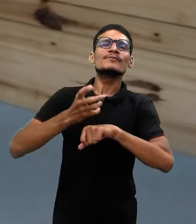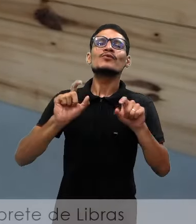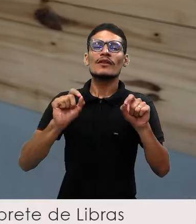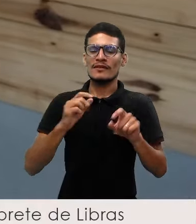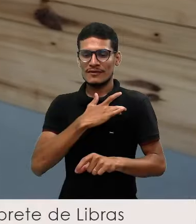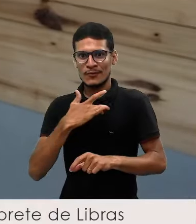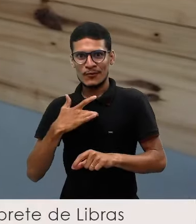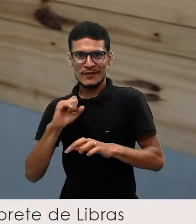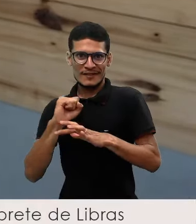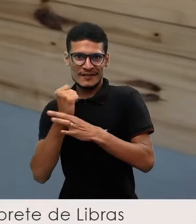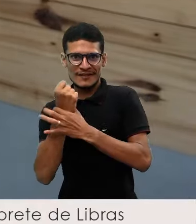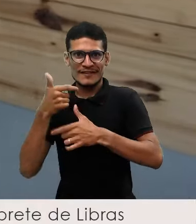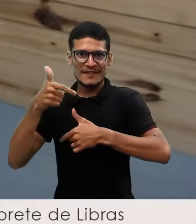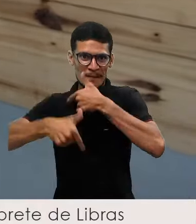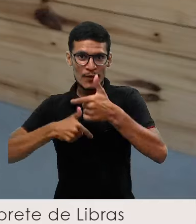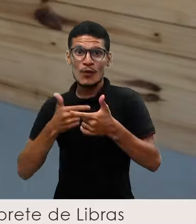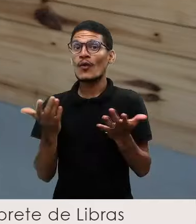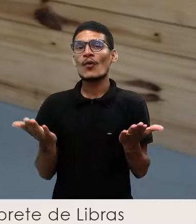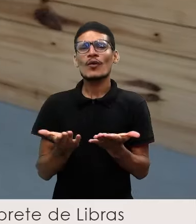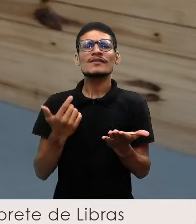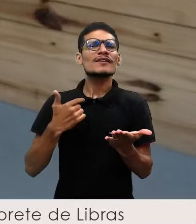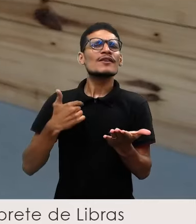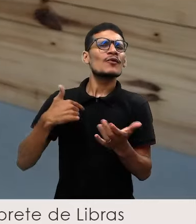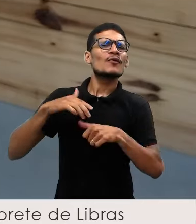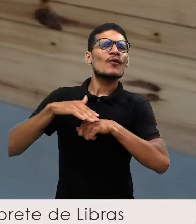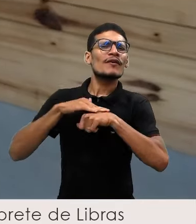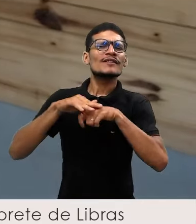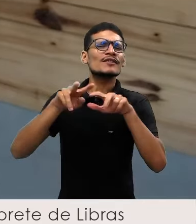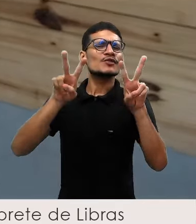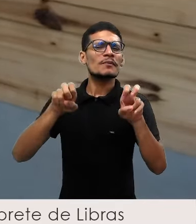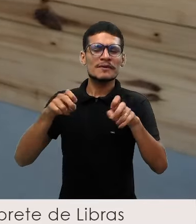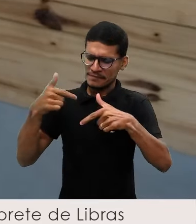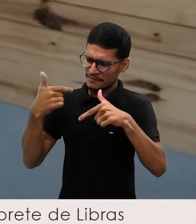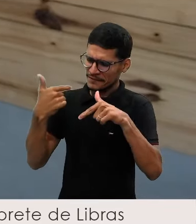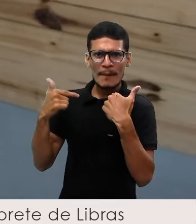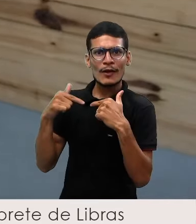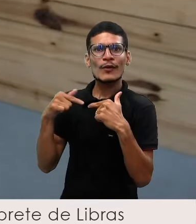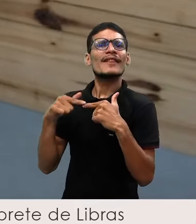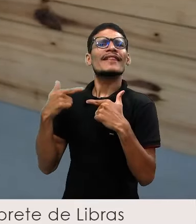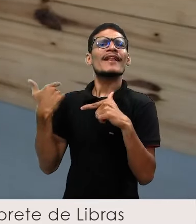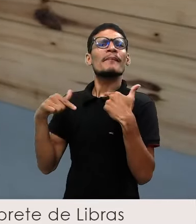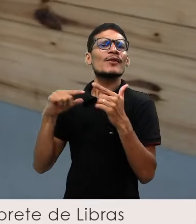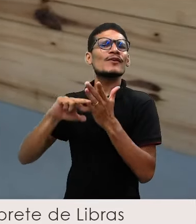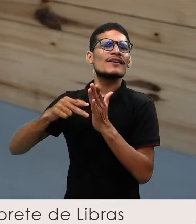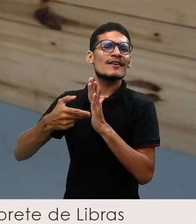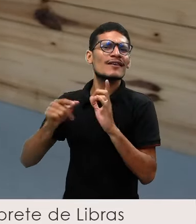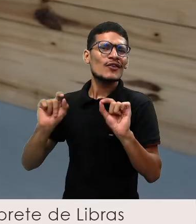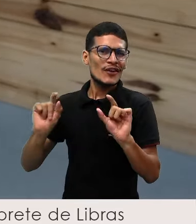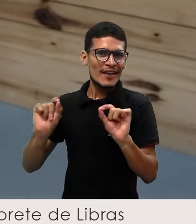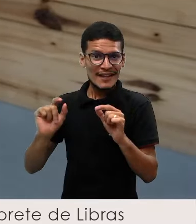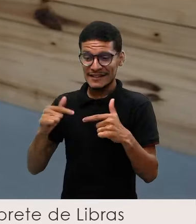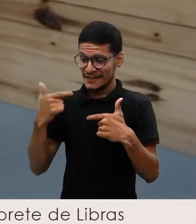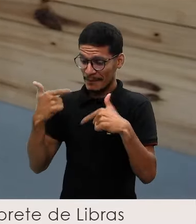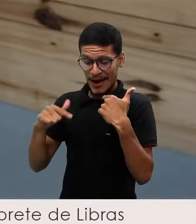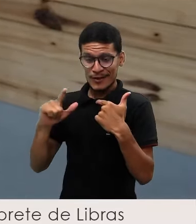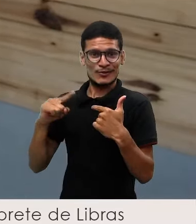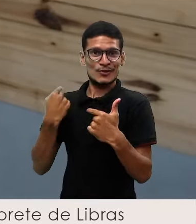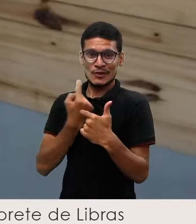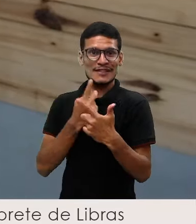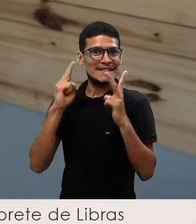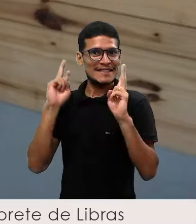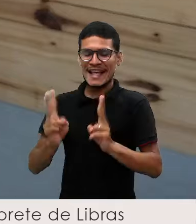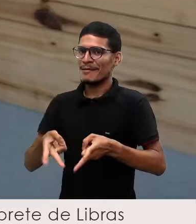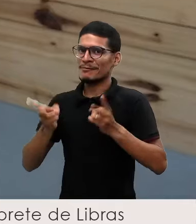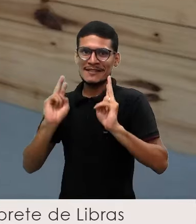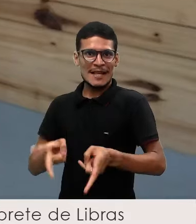do Trabalho. Hoje nós vamos conversar um pouquinho sobre trabalho, tá? E o que danado é trabalho. Trabalho que tanto a gente escuta aí